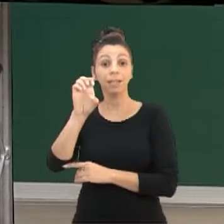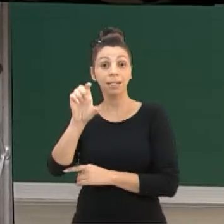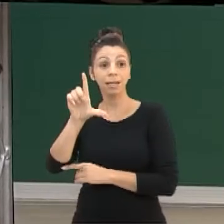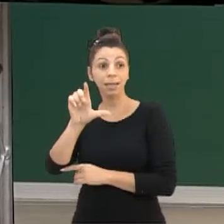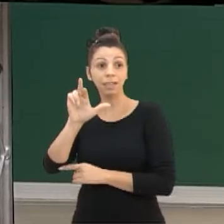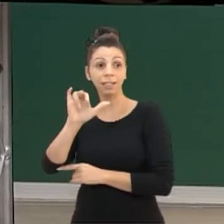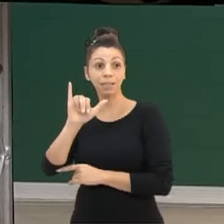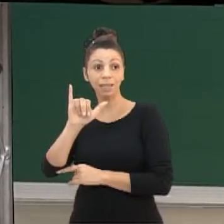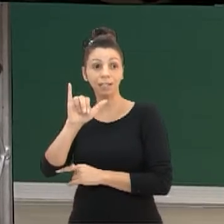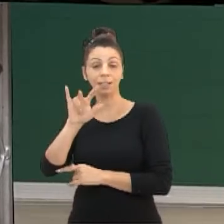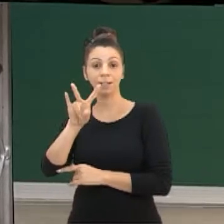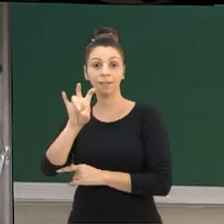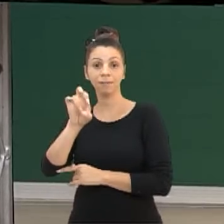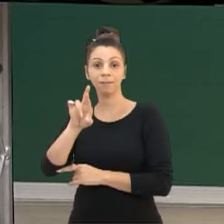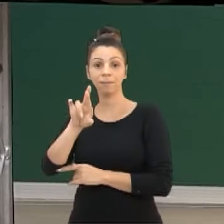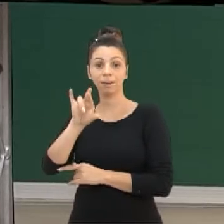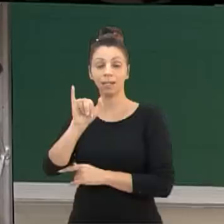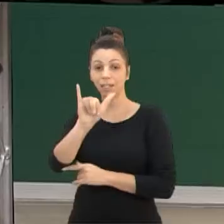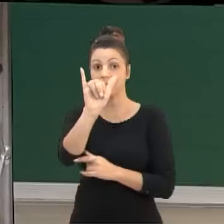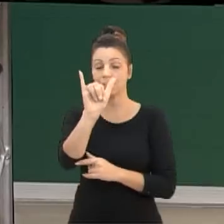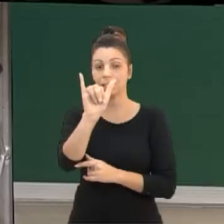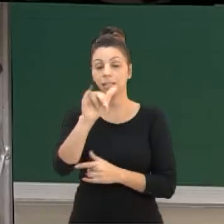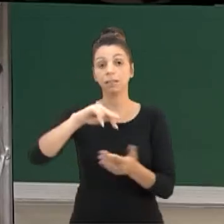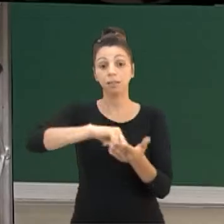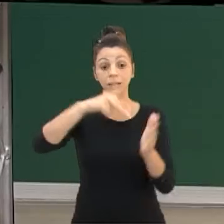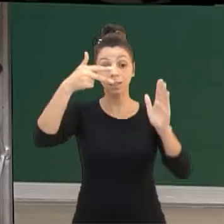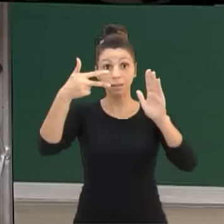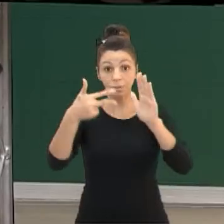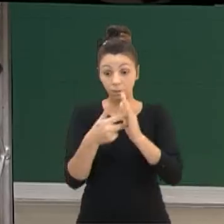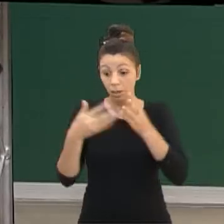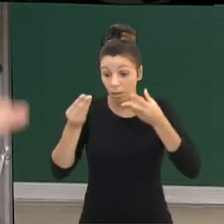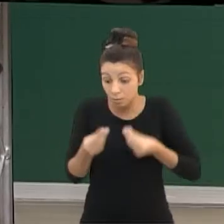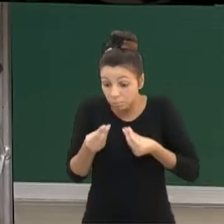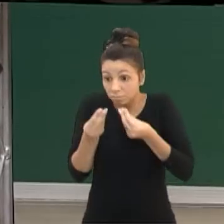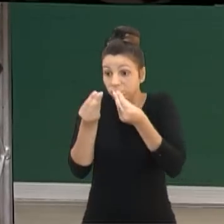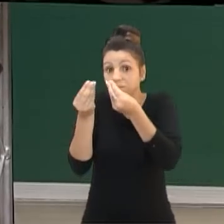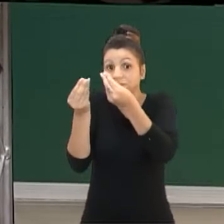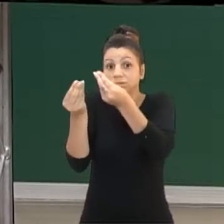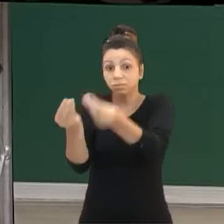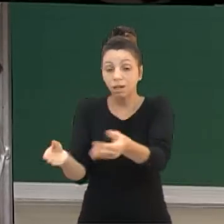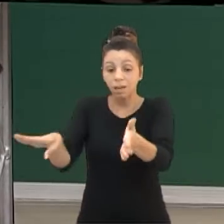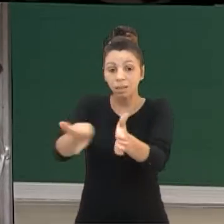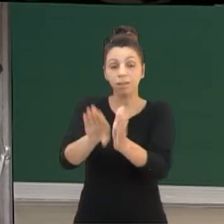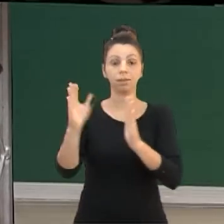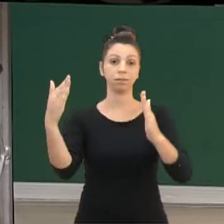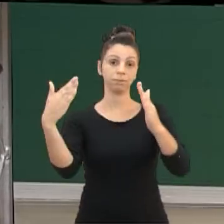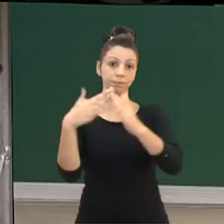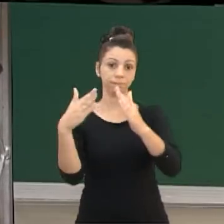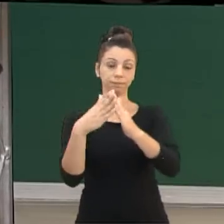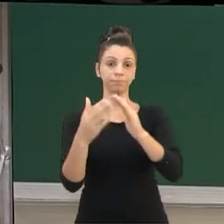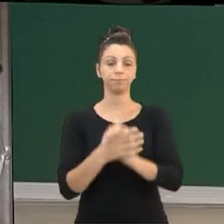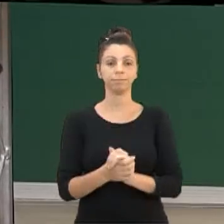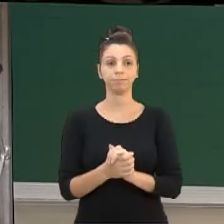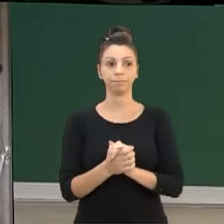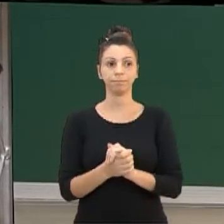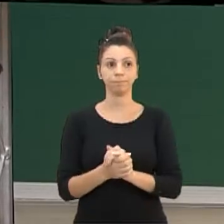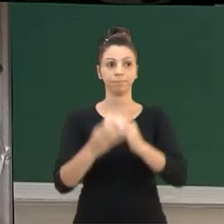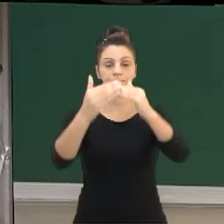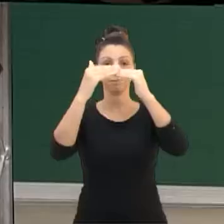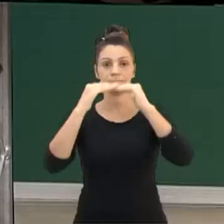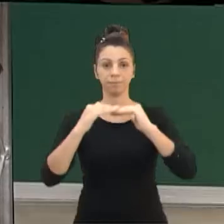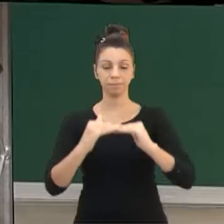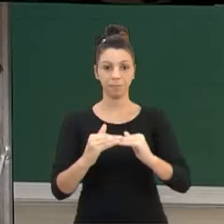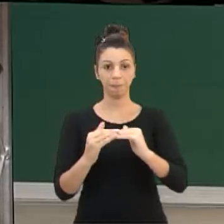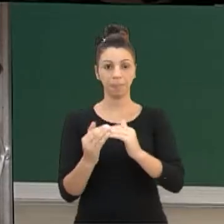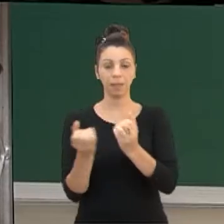entrega, né? O delivery é quando você pede para o motoboy lá o teu lanche, a tua comida e ela chega na sua residência, tá? O drive-thru que é quando você vai de